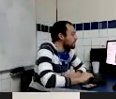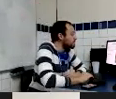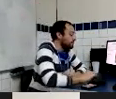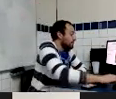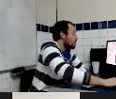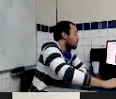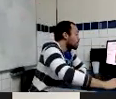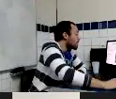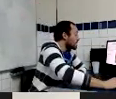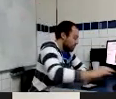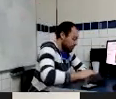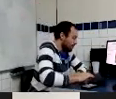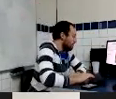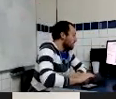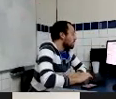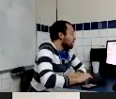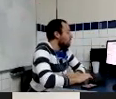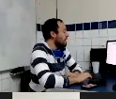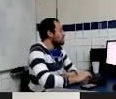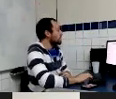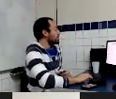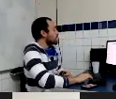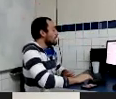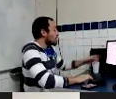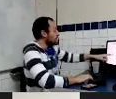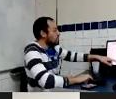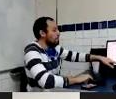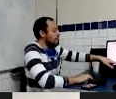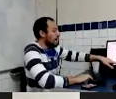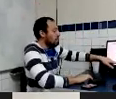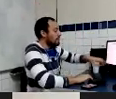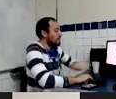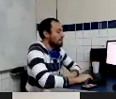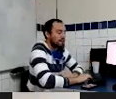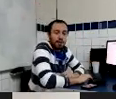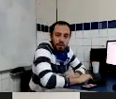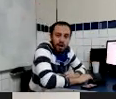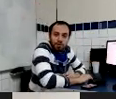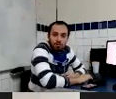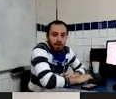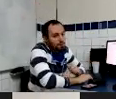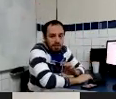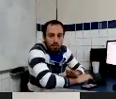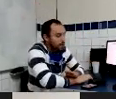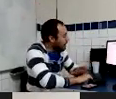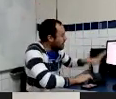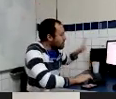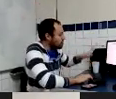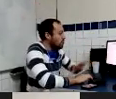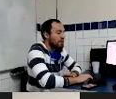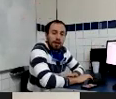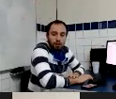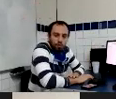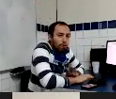desenvolvido? O comércio. O comércio, não precisa copiar o que está embaixo da imagem, tudo bem? Não precisa copiar.